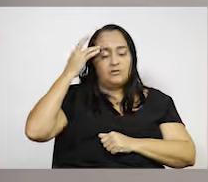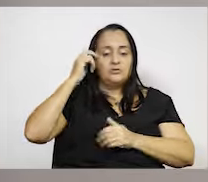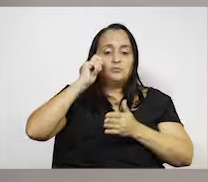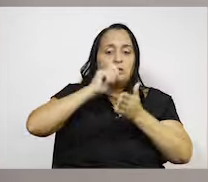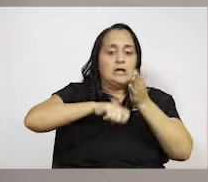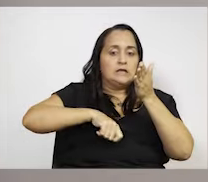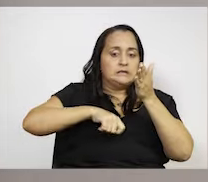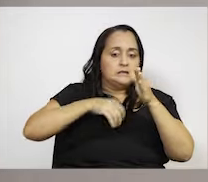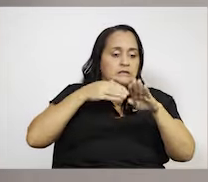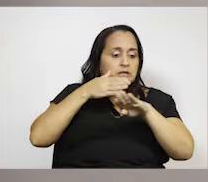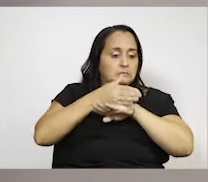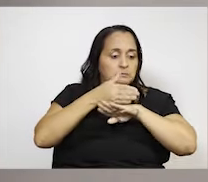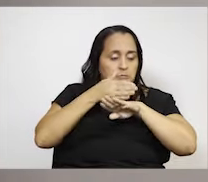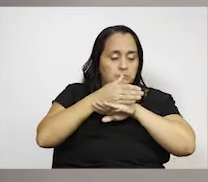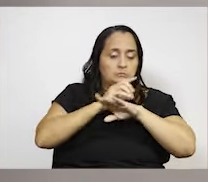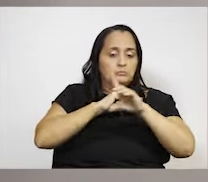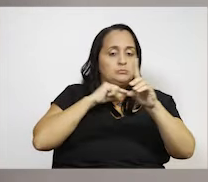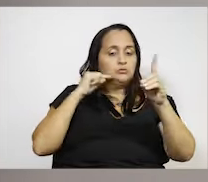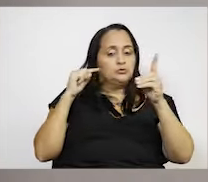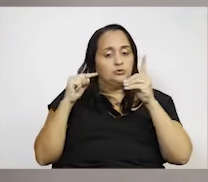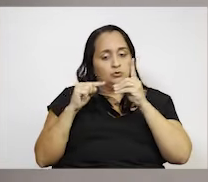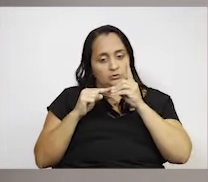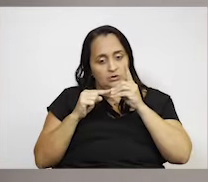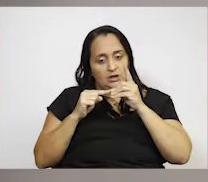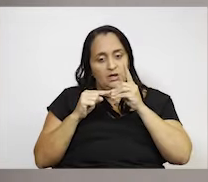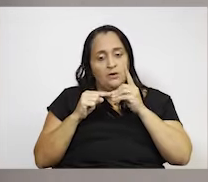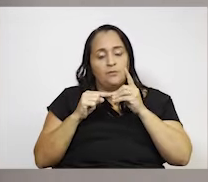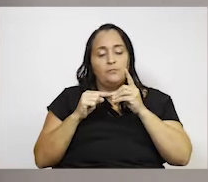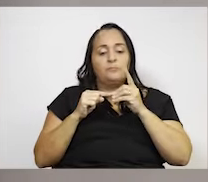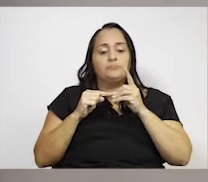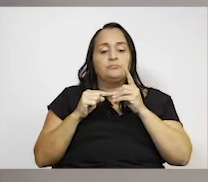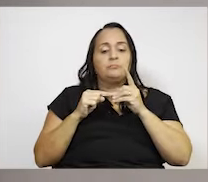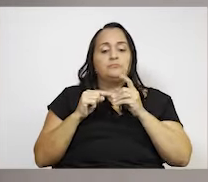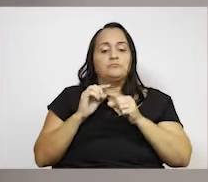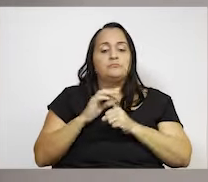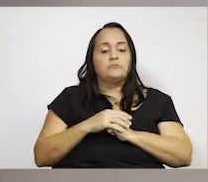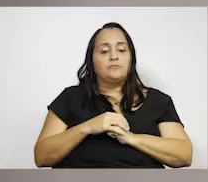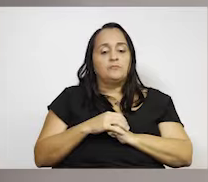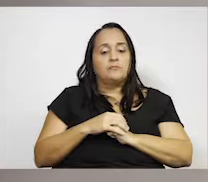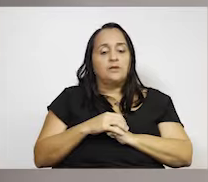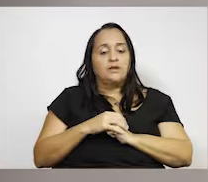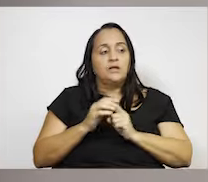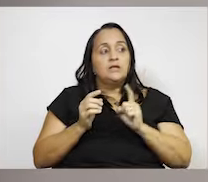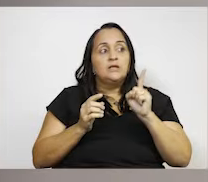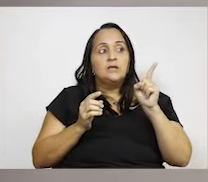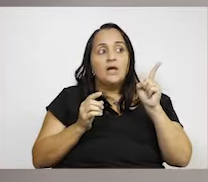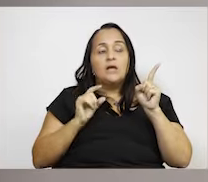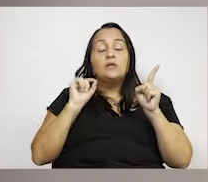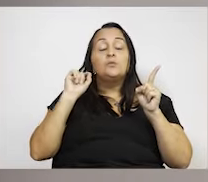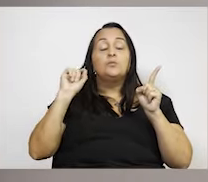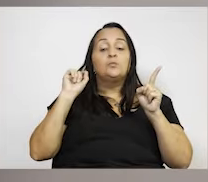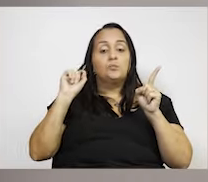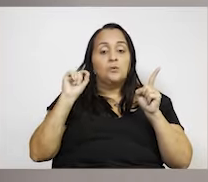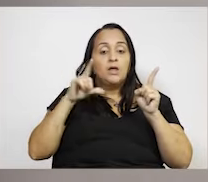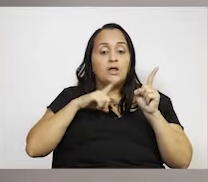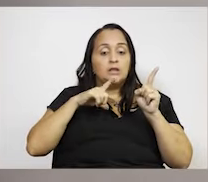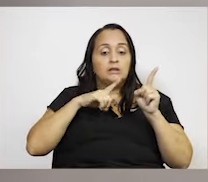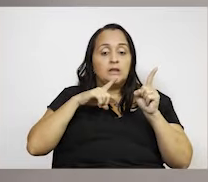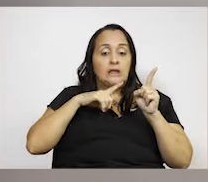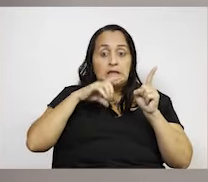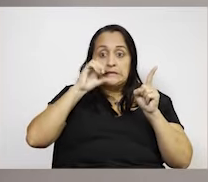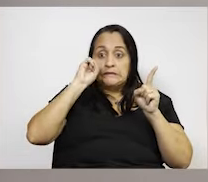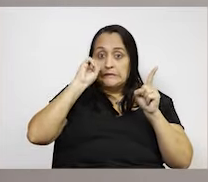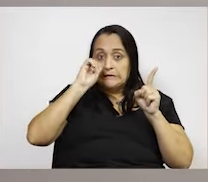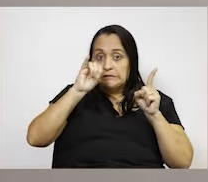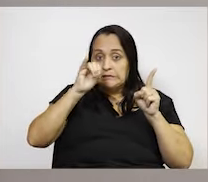só quem acessa isso aqui é quem assina o jornal, digital também. E aqui está aquele jornal que eu mostrei